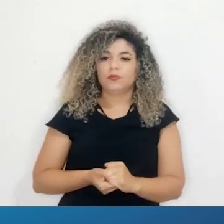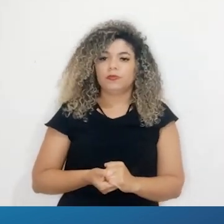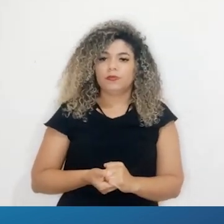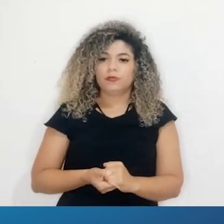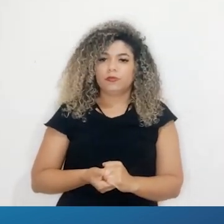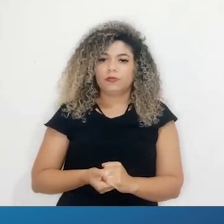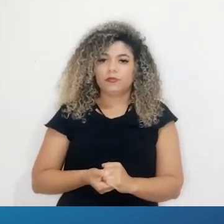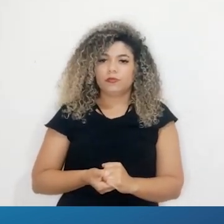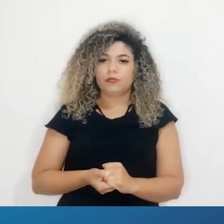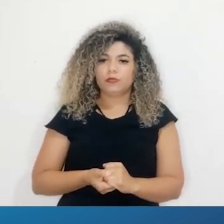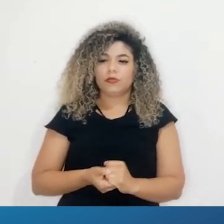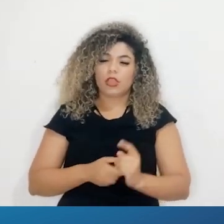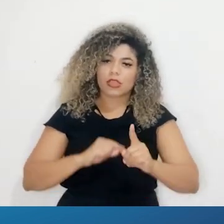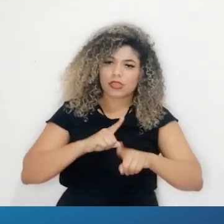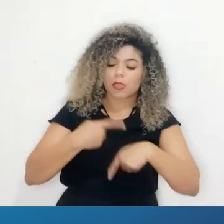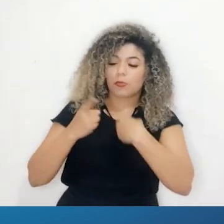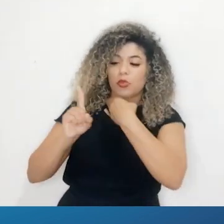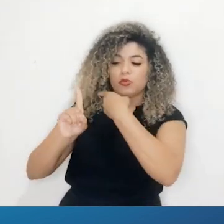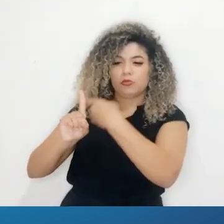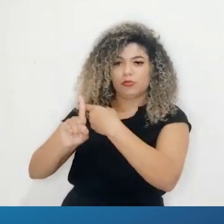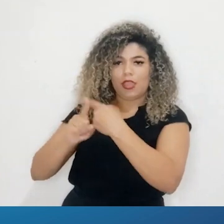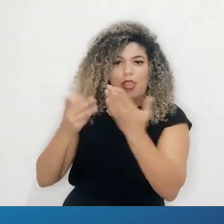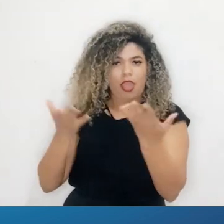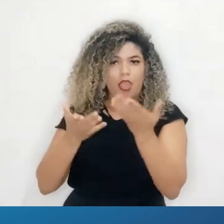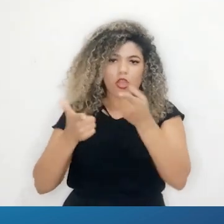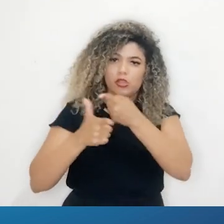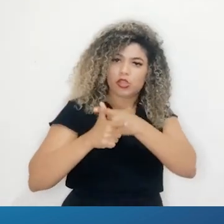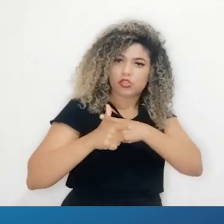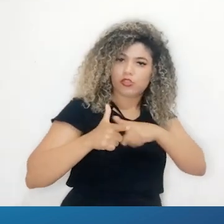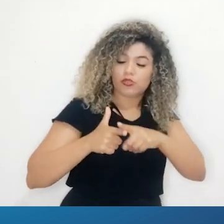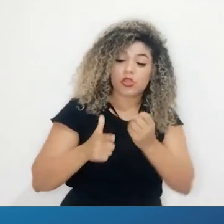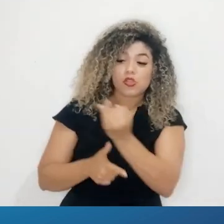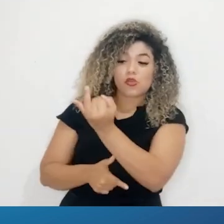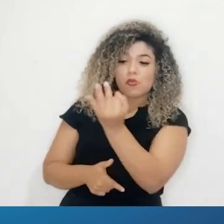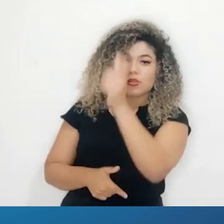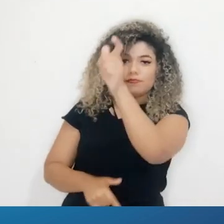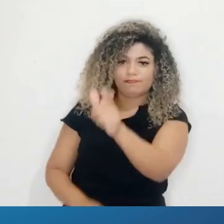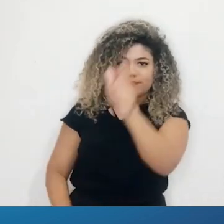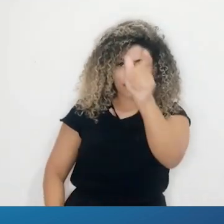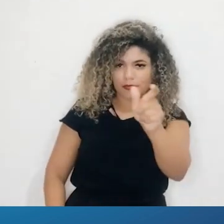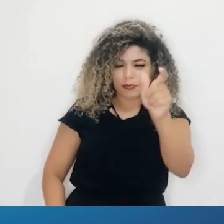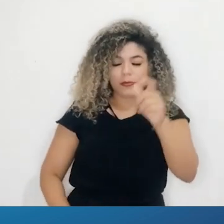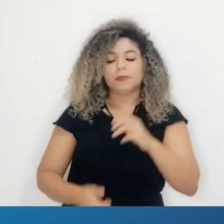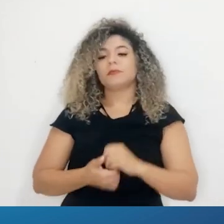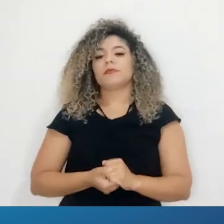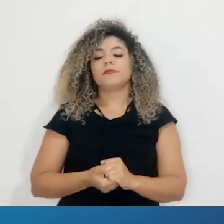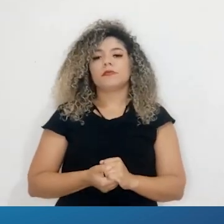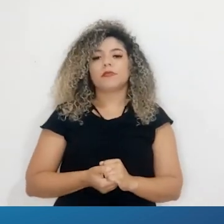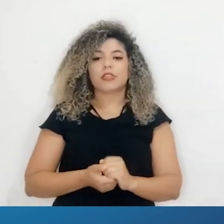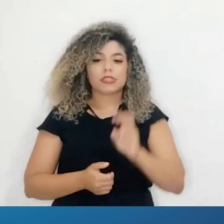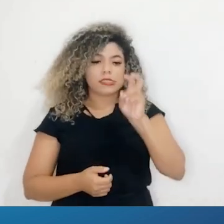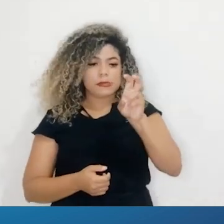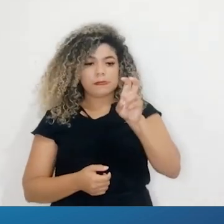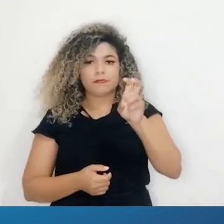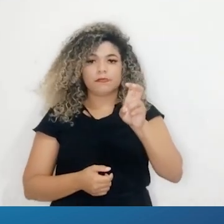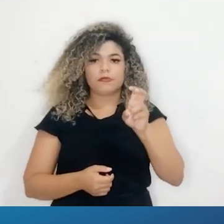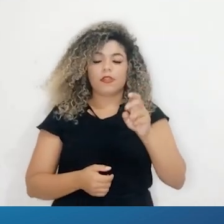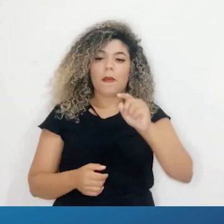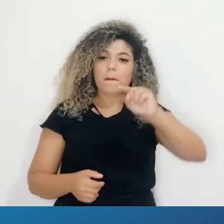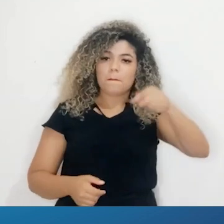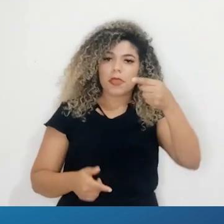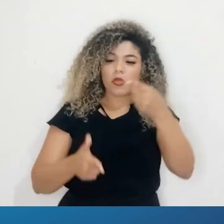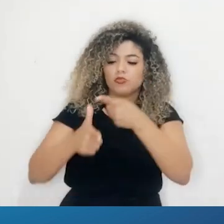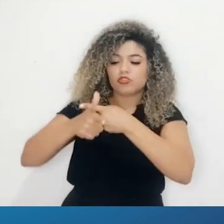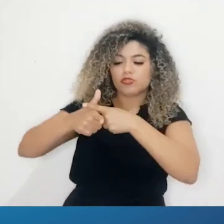1000 após a soma vamos dividir pela quantidade de elementos quantidade de pessoas como são 5 1000